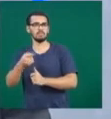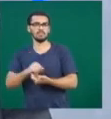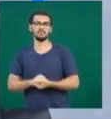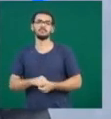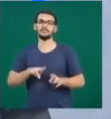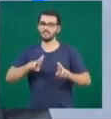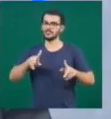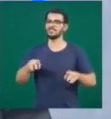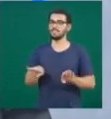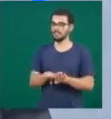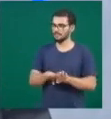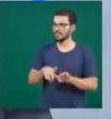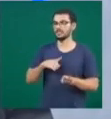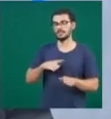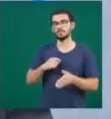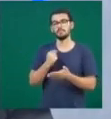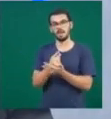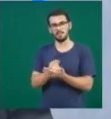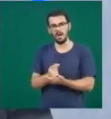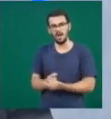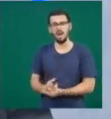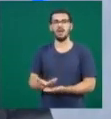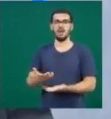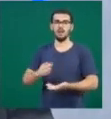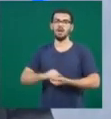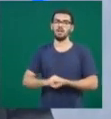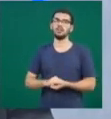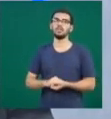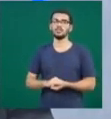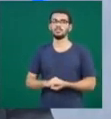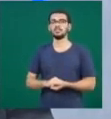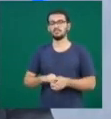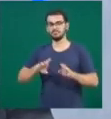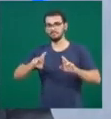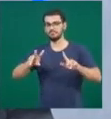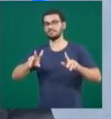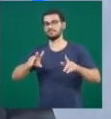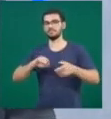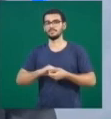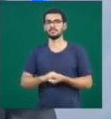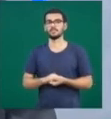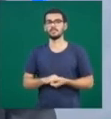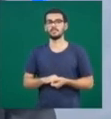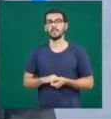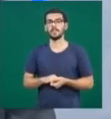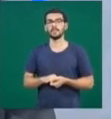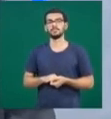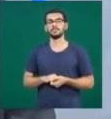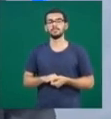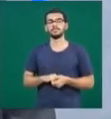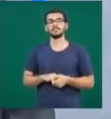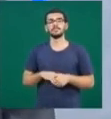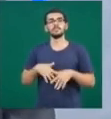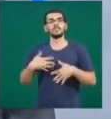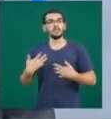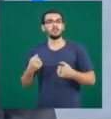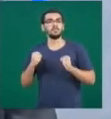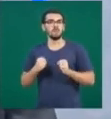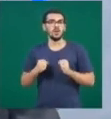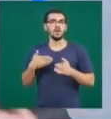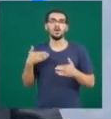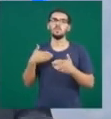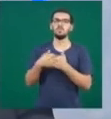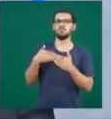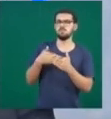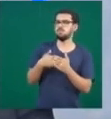incidir custas processuais para o empregado. Então, isso pode impedir que ele tenha